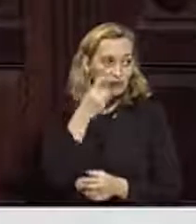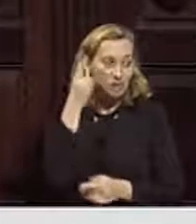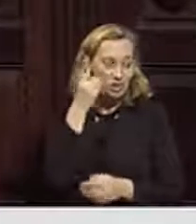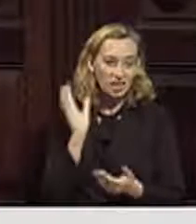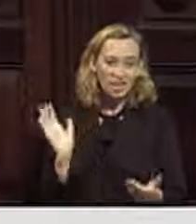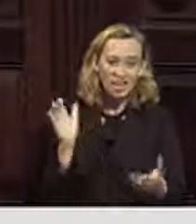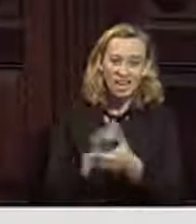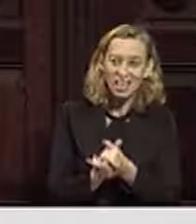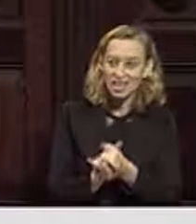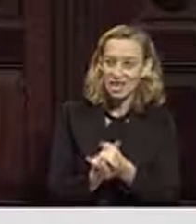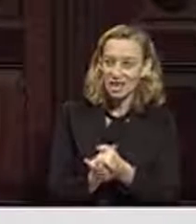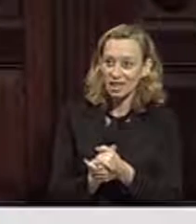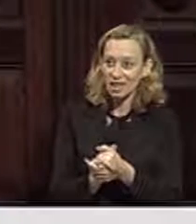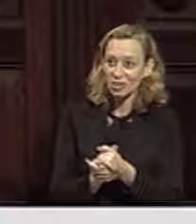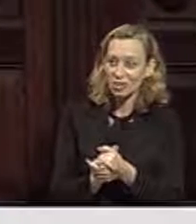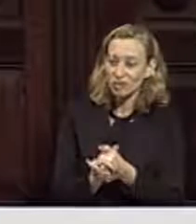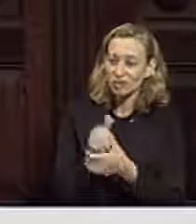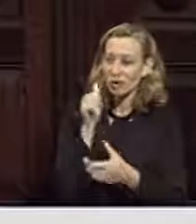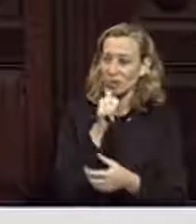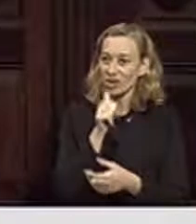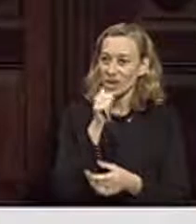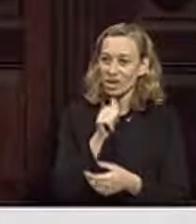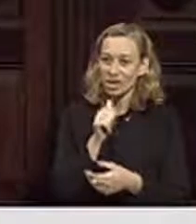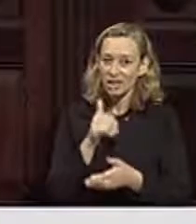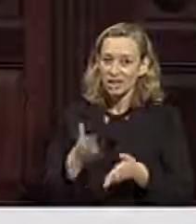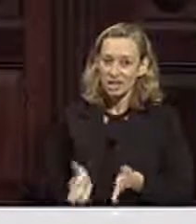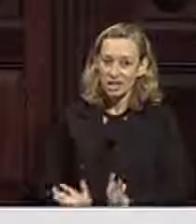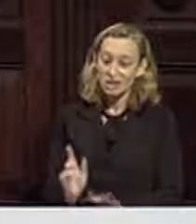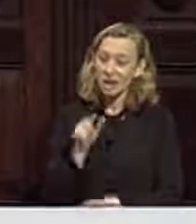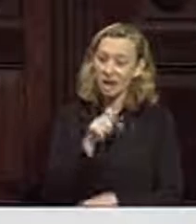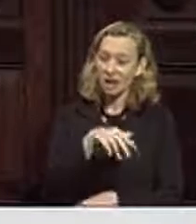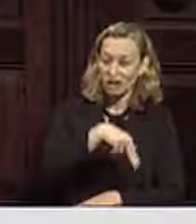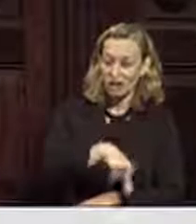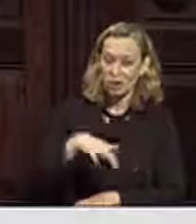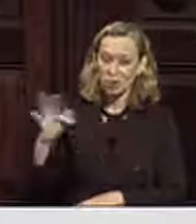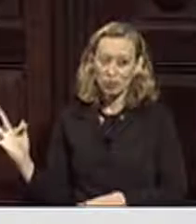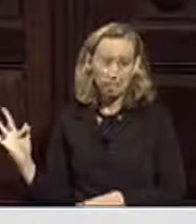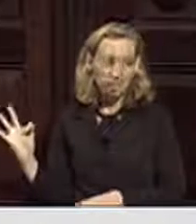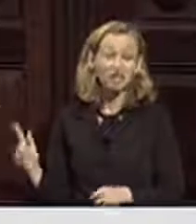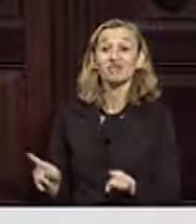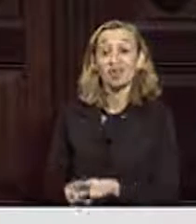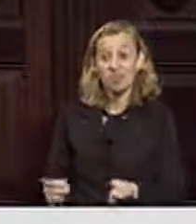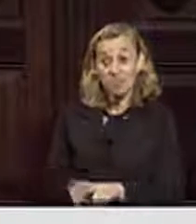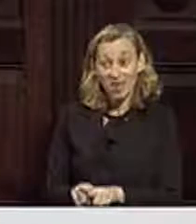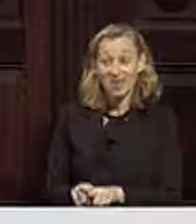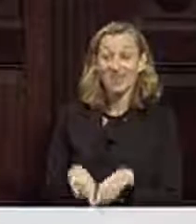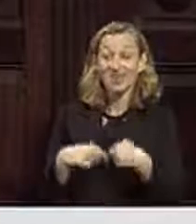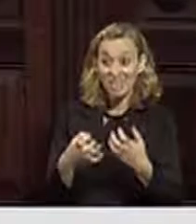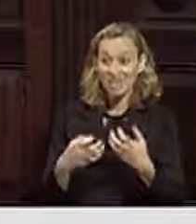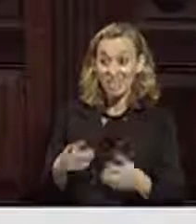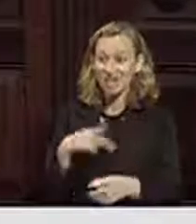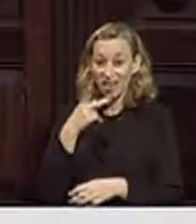uma friburguense, né, a Raquel, e ele também